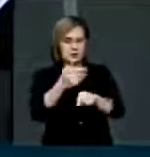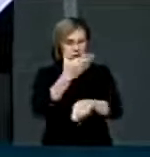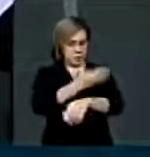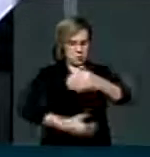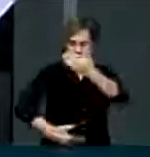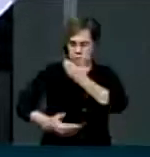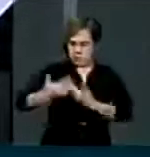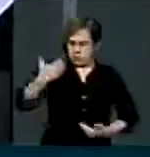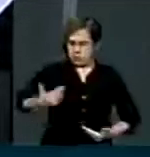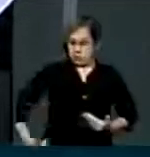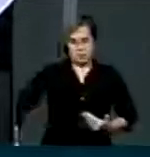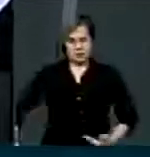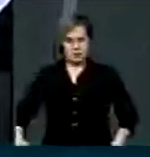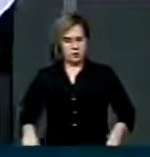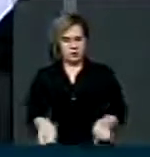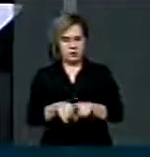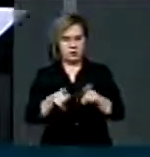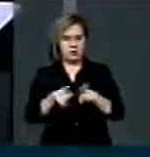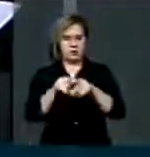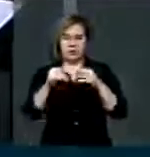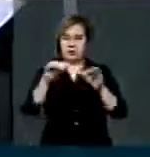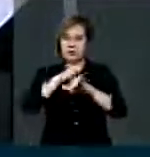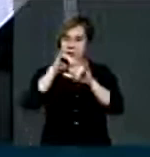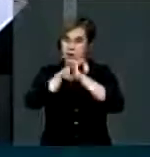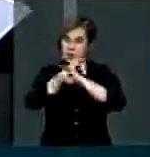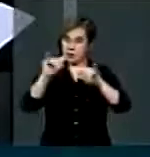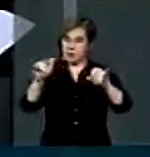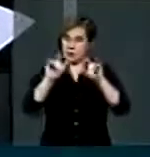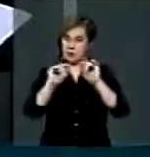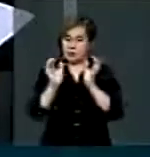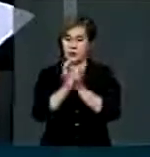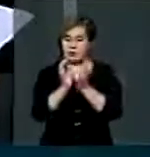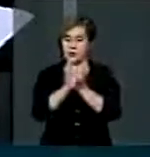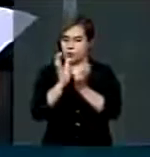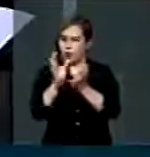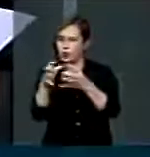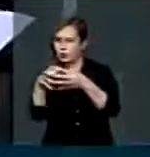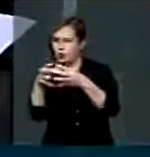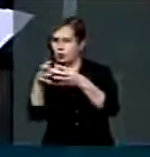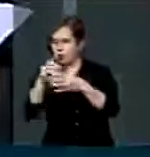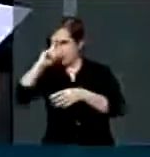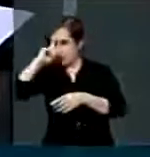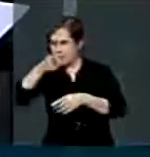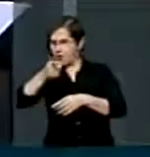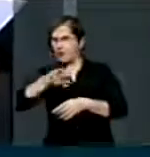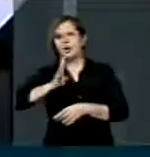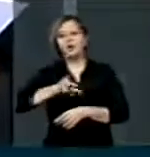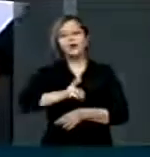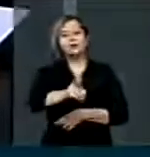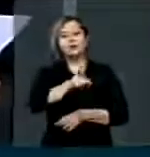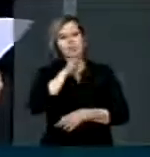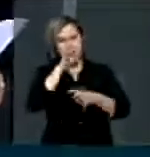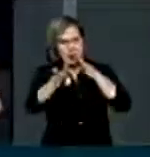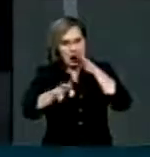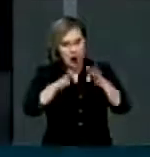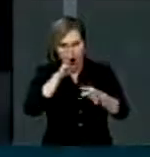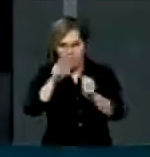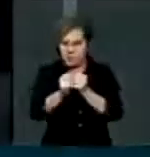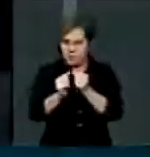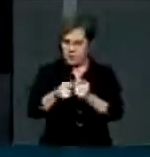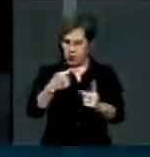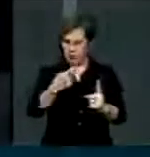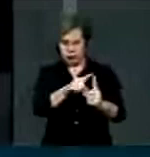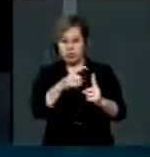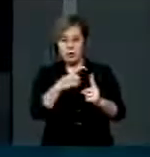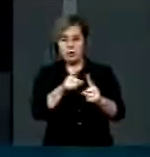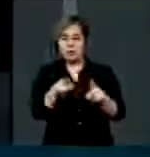né? As informações do CIMI são de que os mandantes continuam ameaçando, circulando, e foram até o